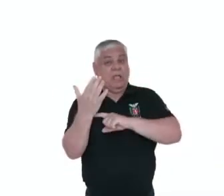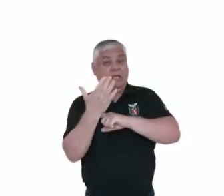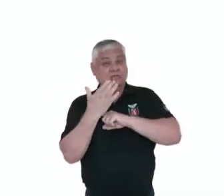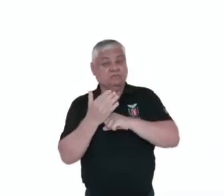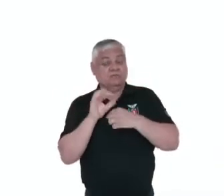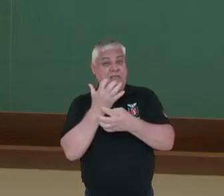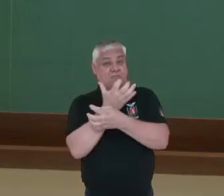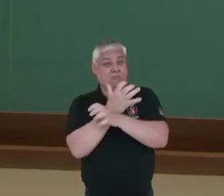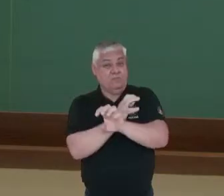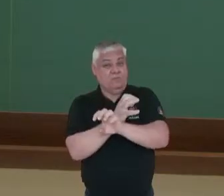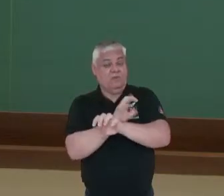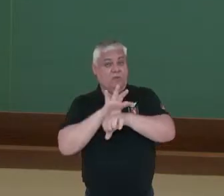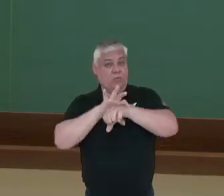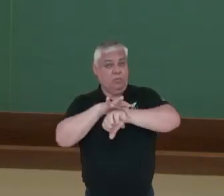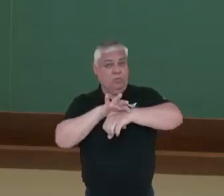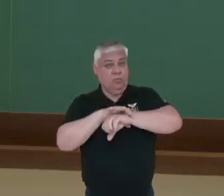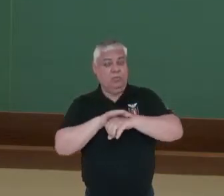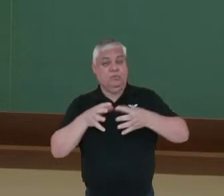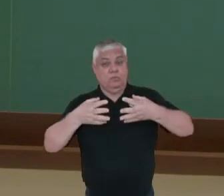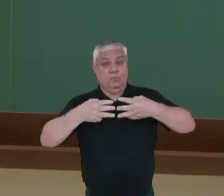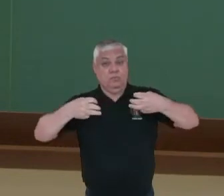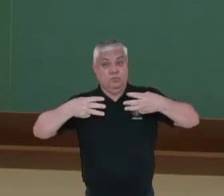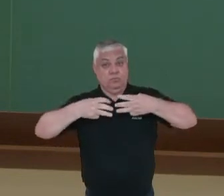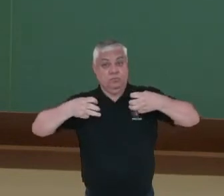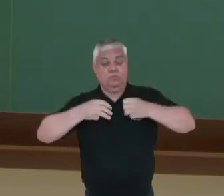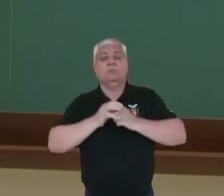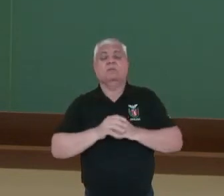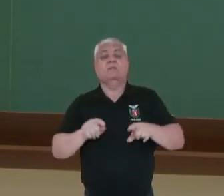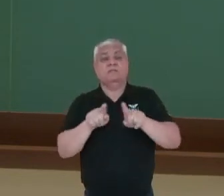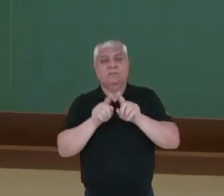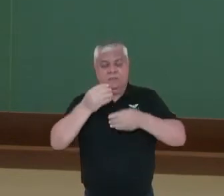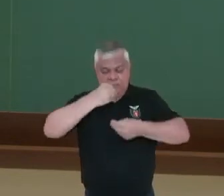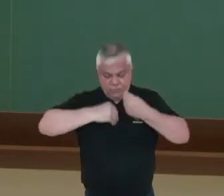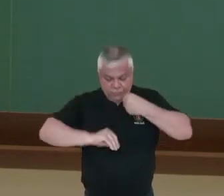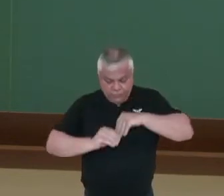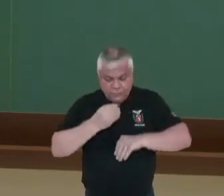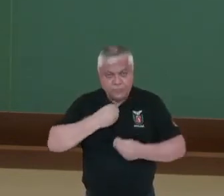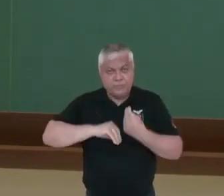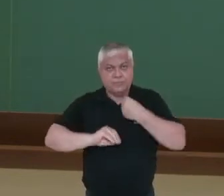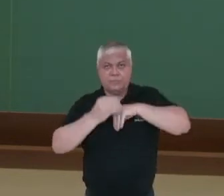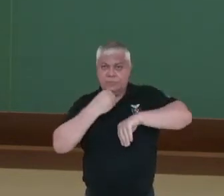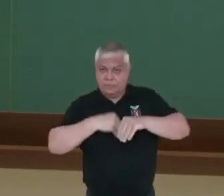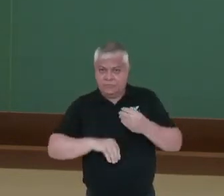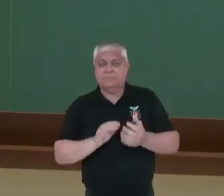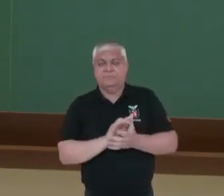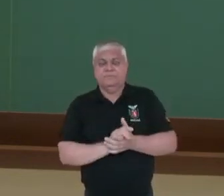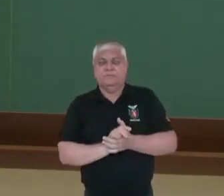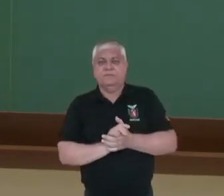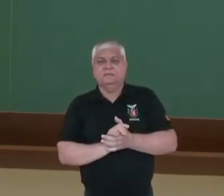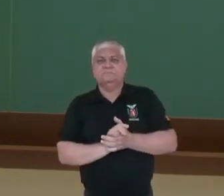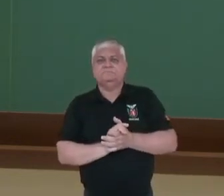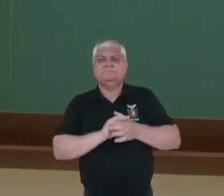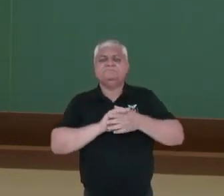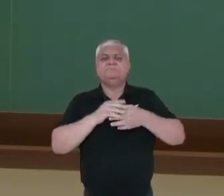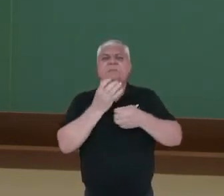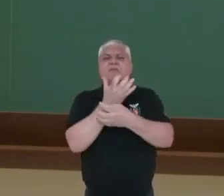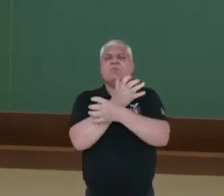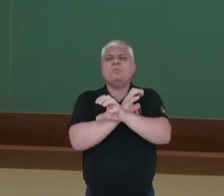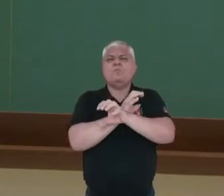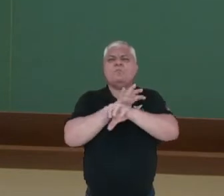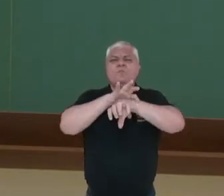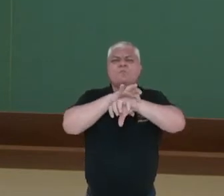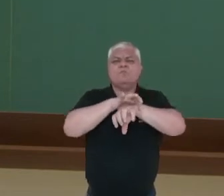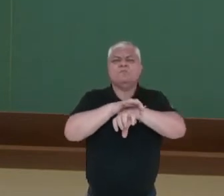esqueléticos que nós funções múltiplas elétricas e metabólicas por meio de capacidades físicas as músicas e creches são a parte